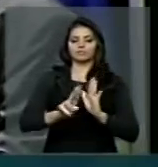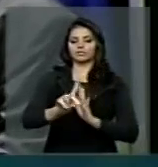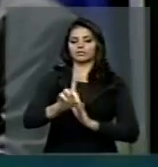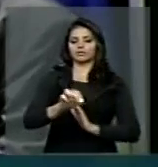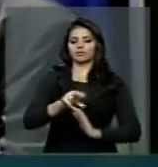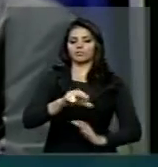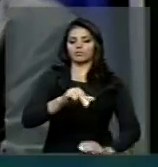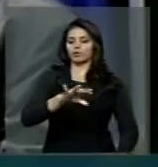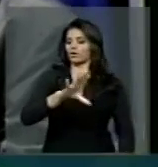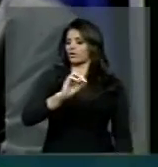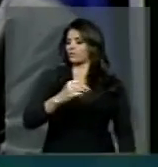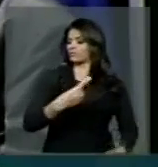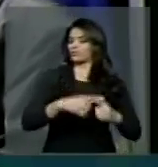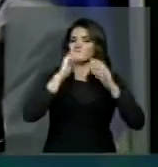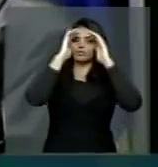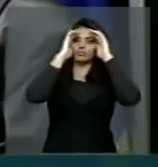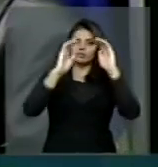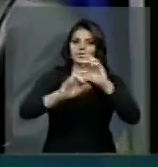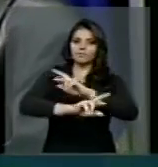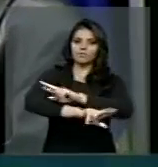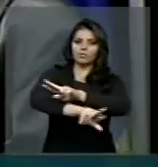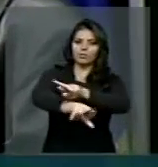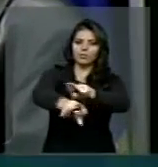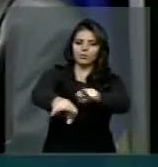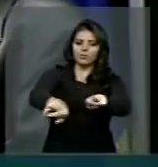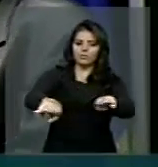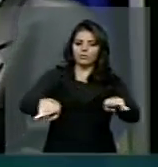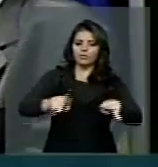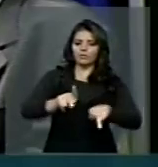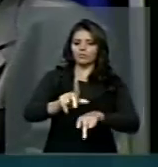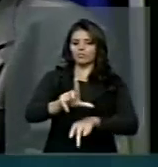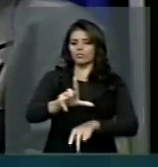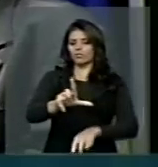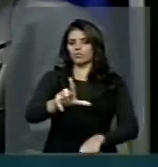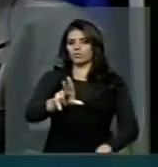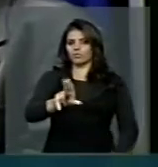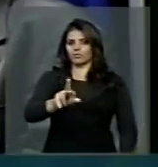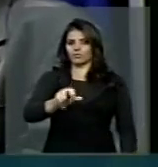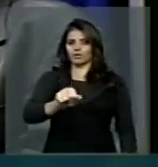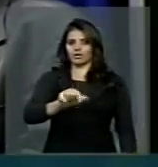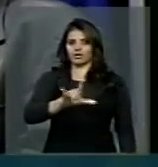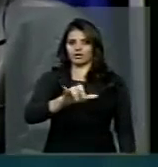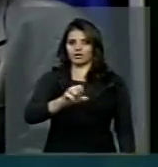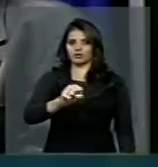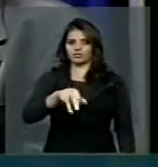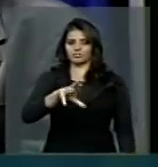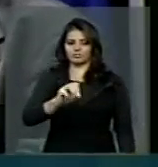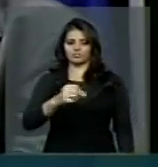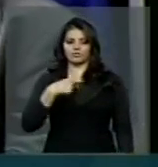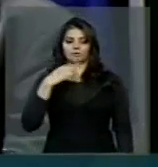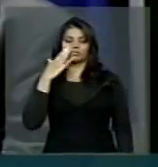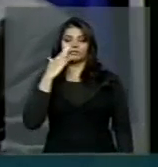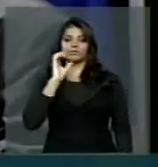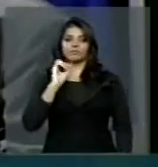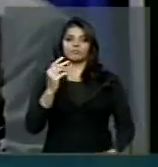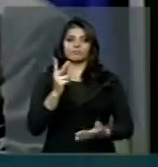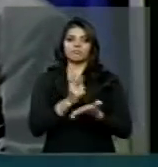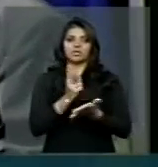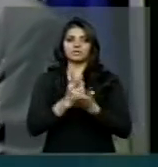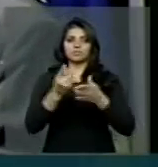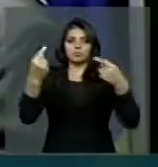democrático em que se respeita o pluralismo é de se reconhecer, mesmo quando fazemos